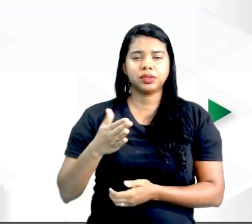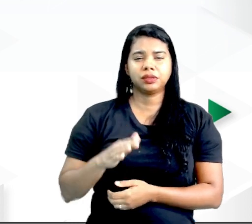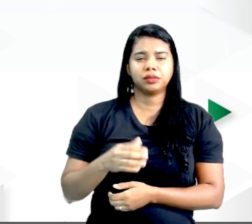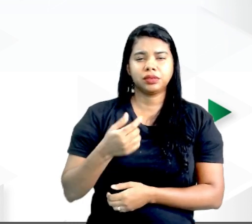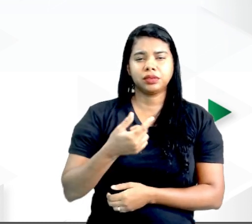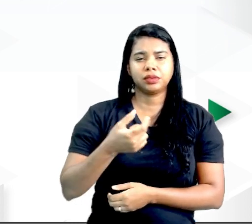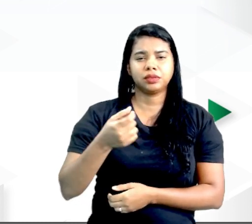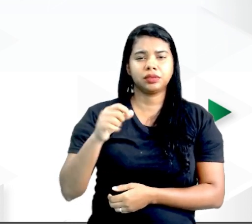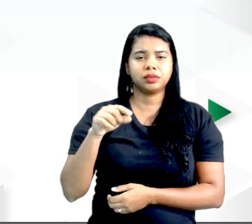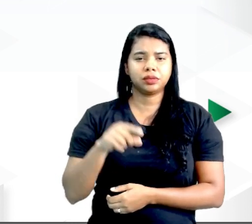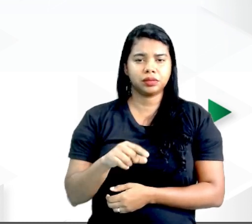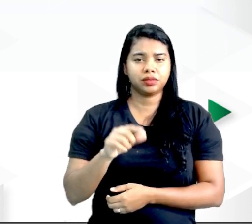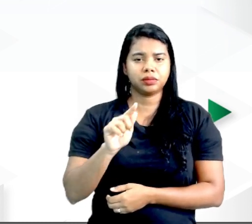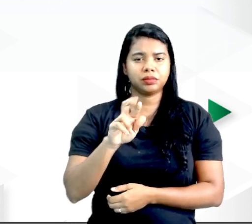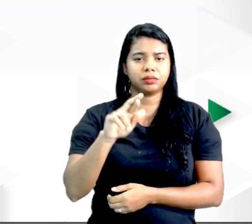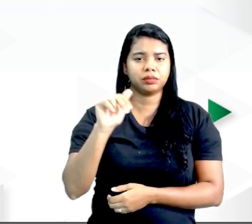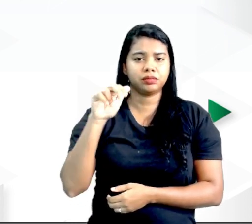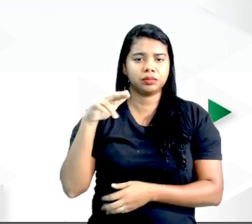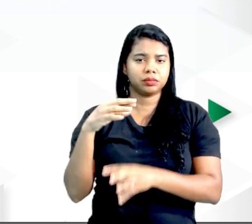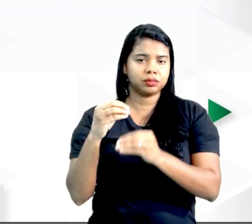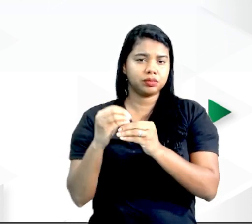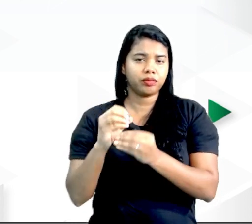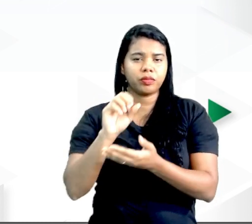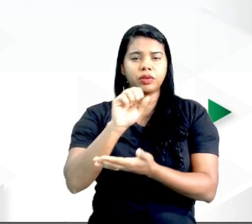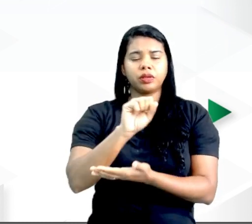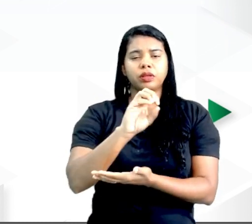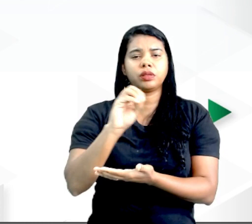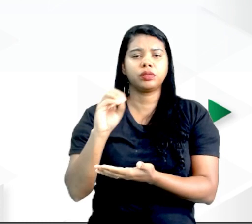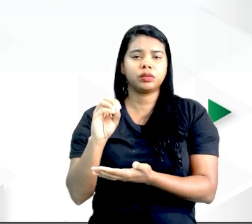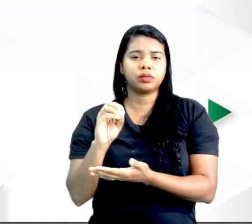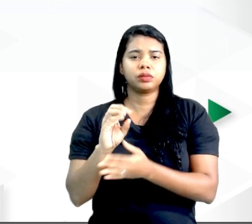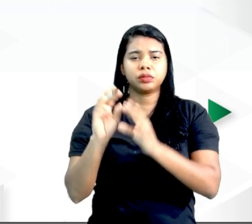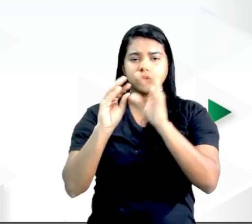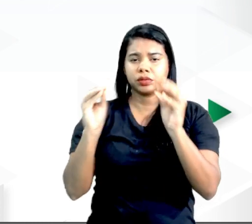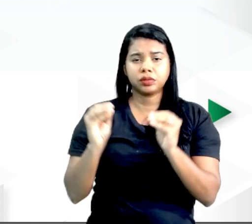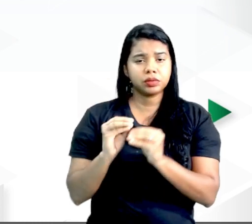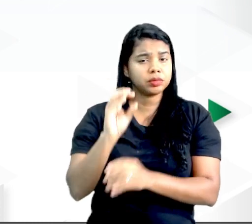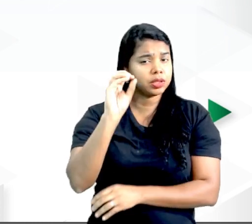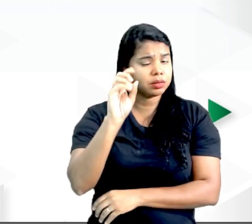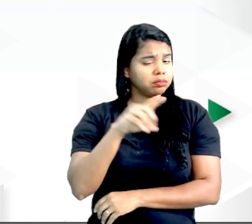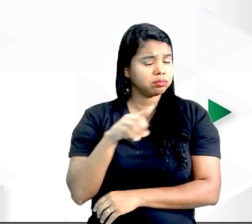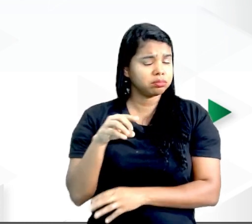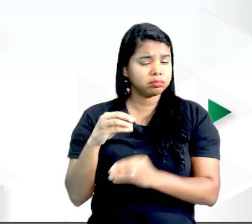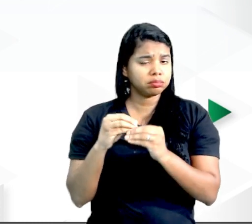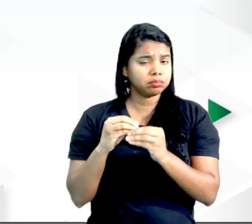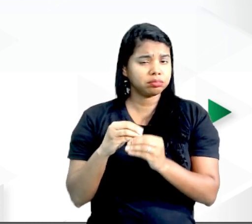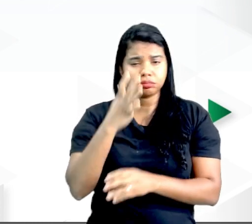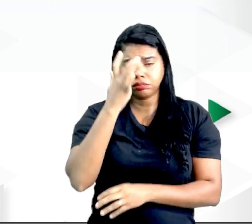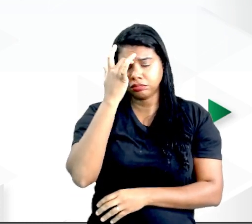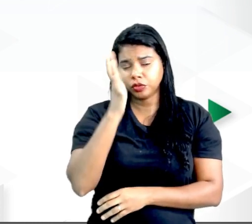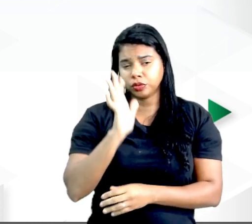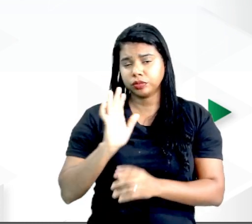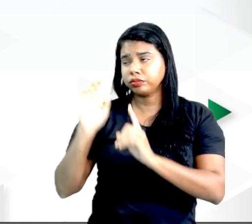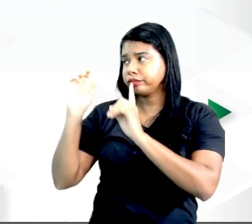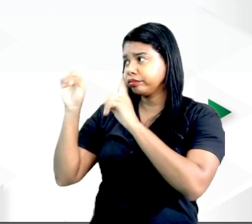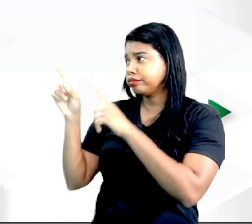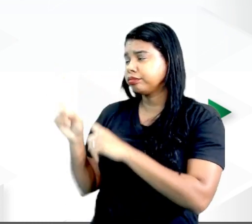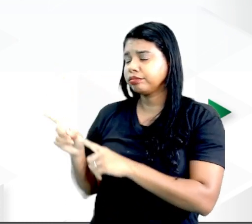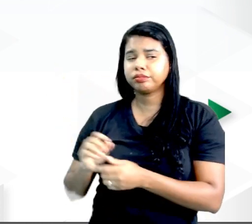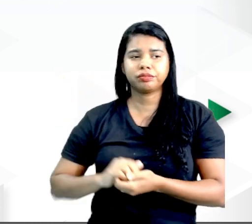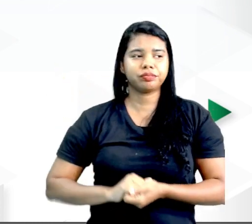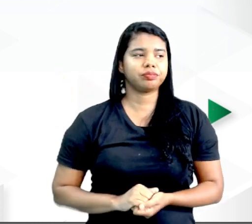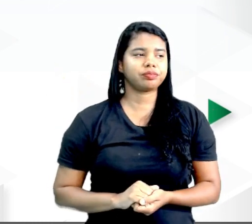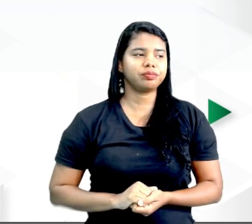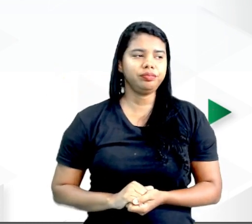gramas. Combinado? Então, vai ficar 800 para 2.000. Vamos simplificar os zeros. Muito fácil isso daí, né? Muito fácil. 8